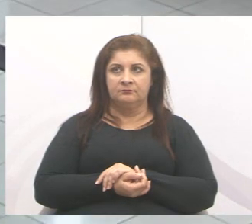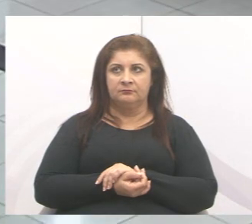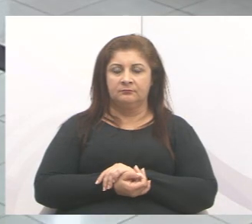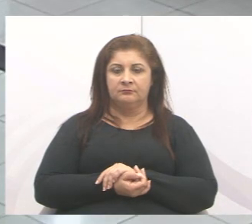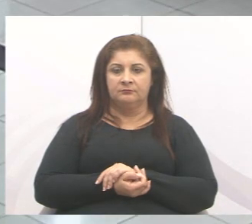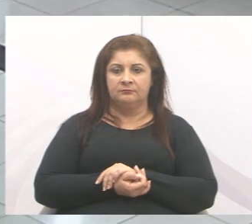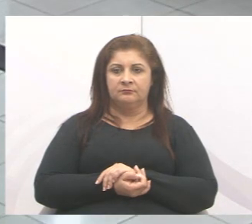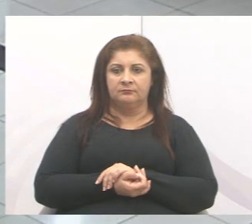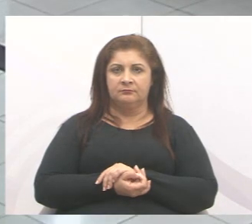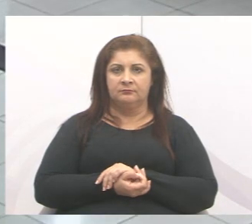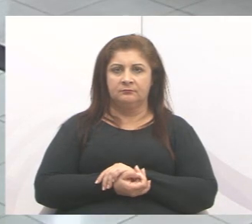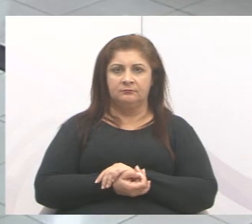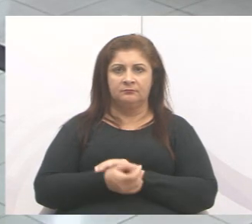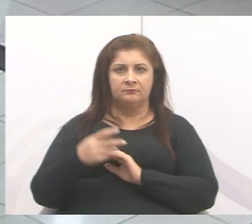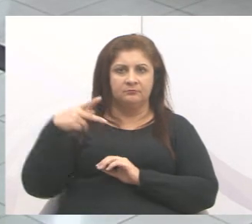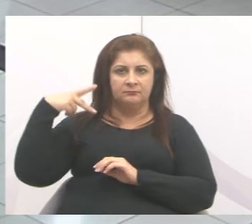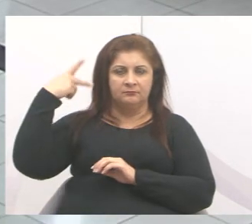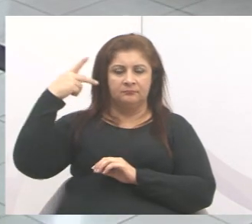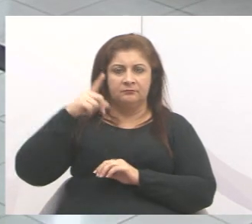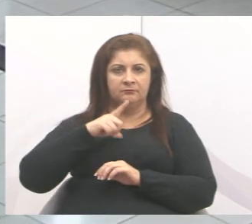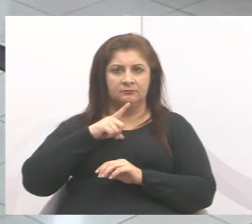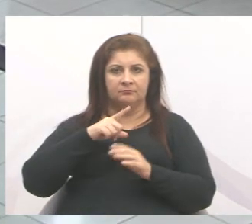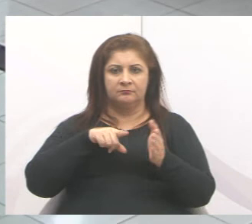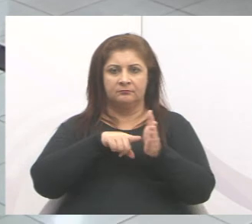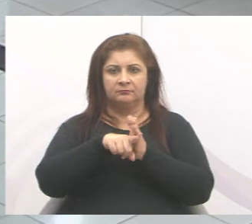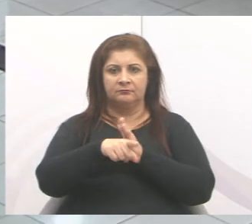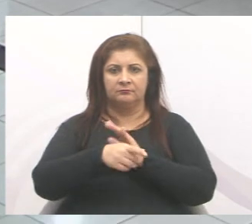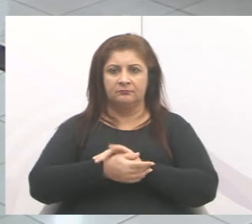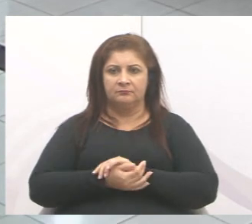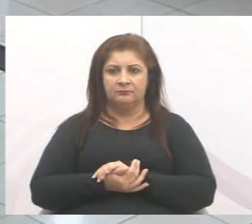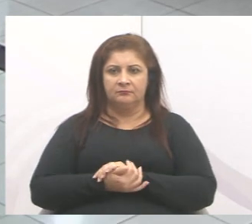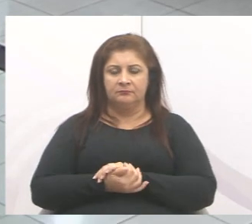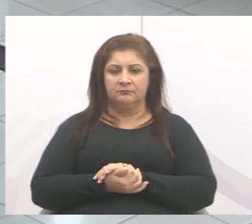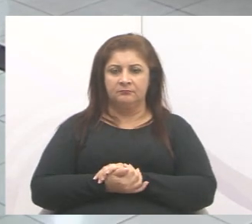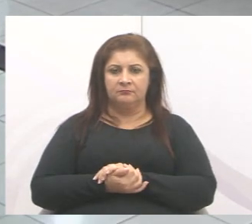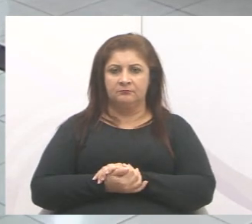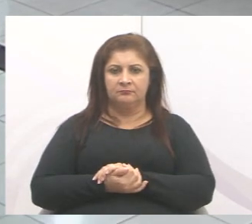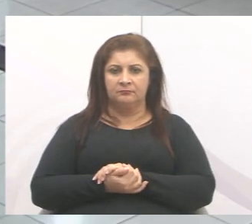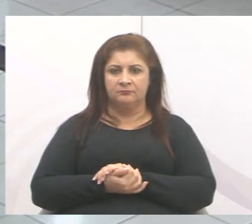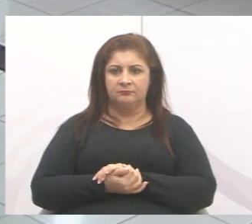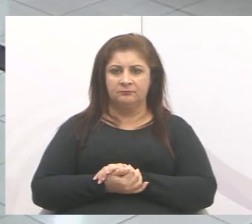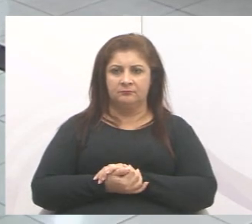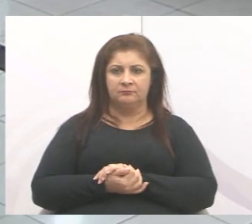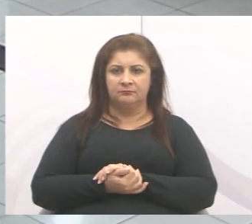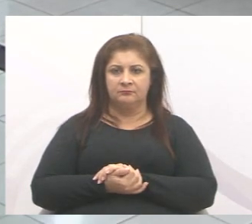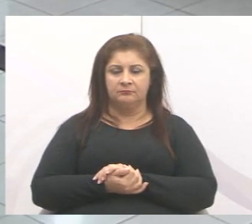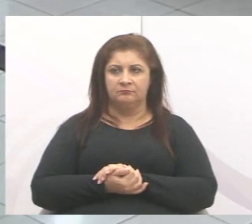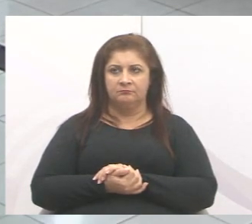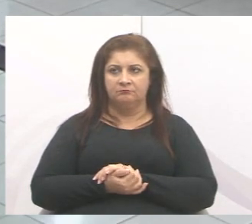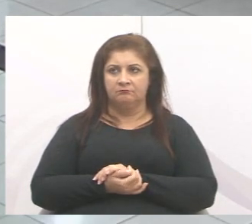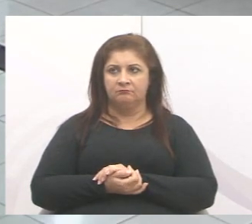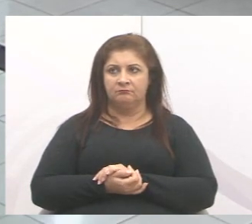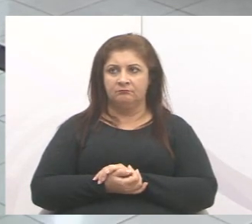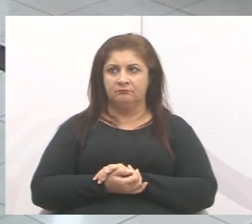Vereadores, tem mais pergunta? Podemos voltar mais uma rodada.